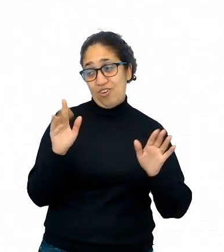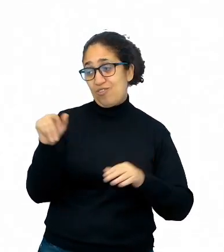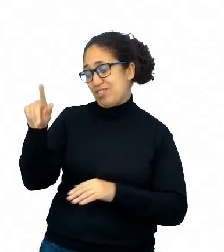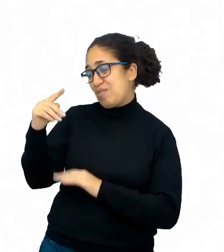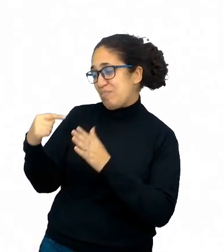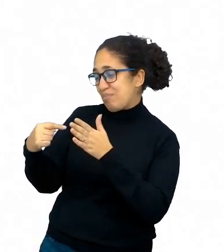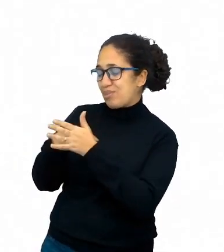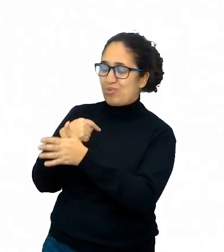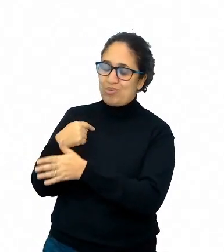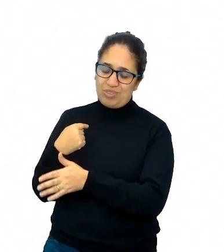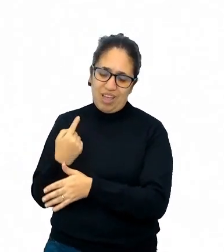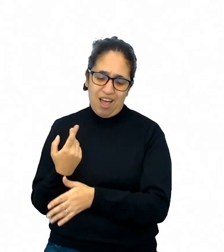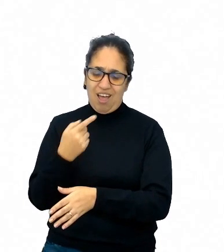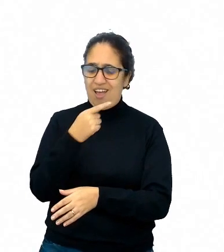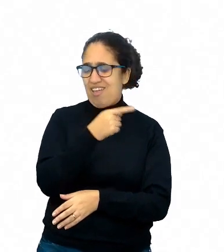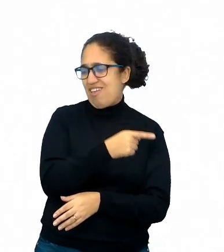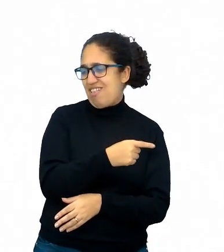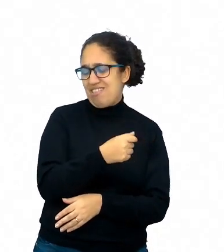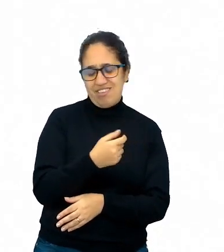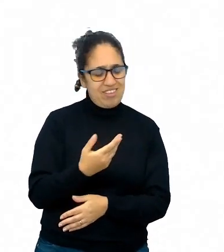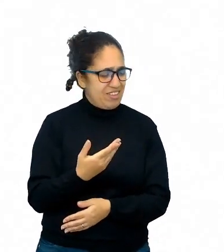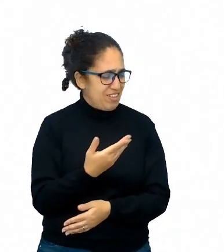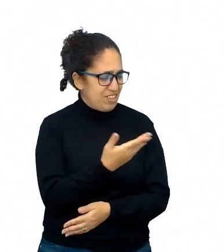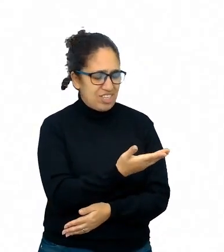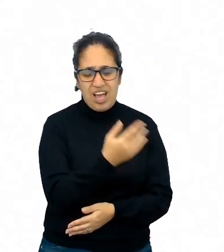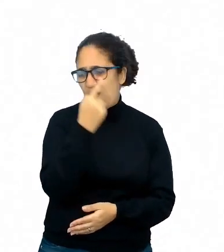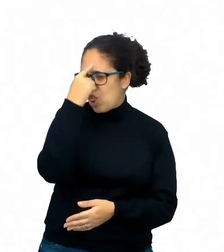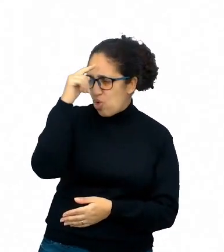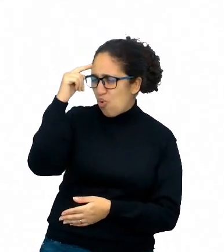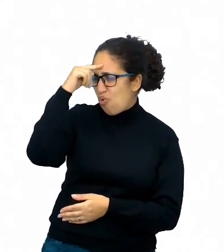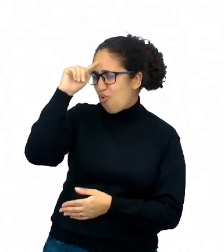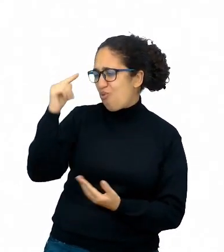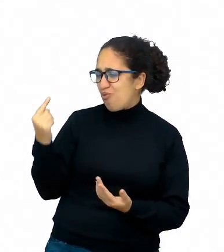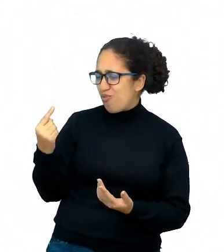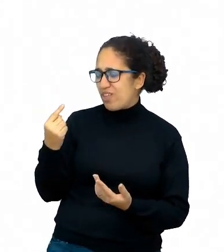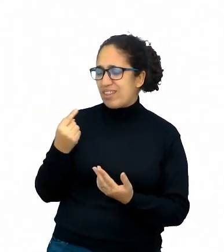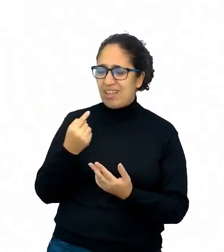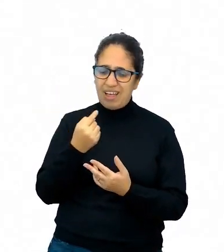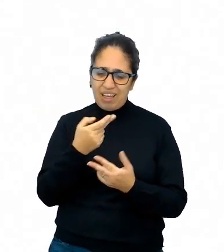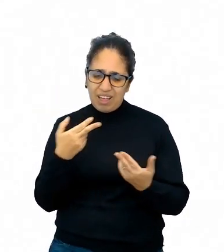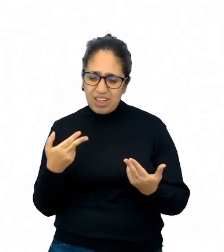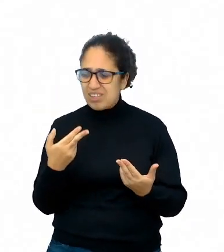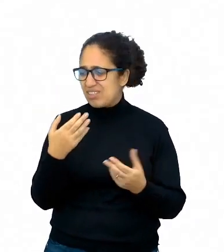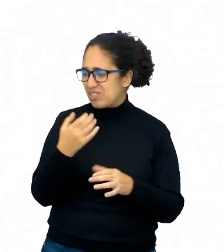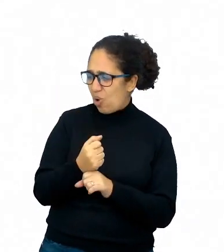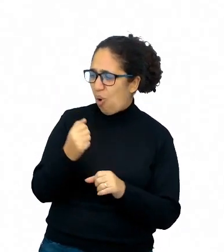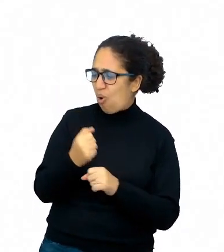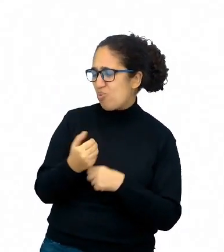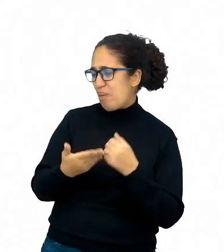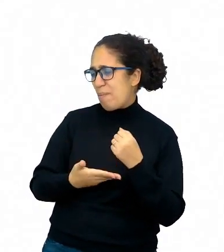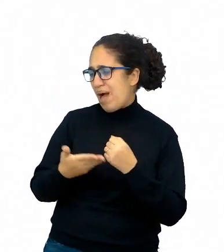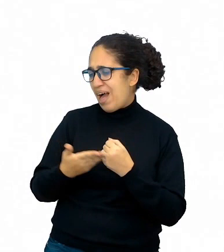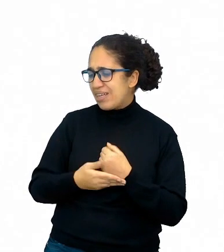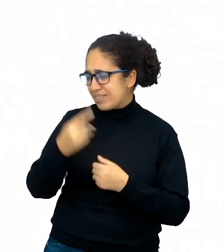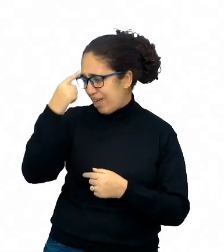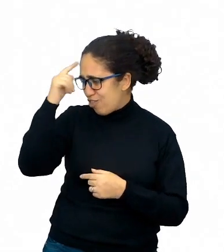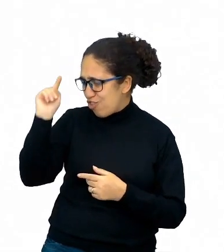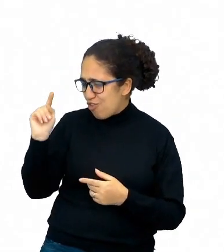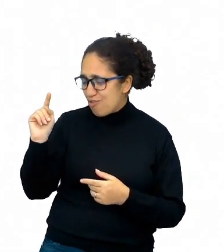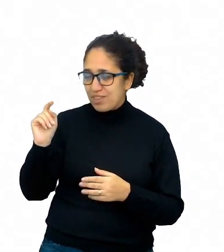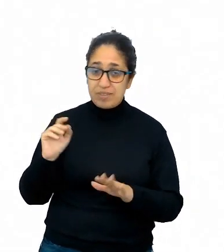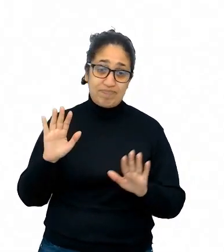me perguntar, mas eles têm dúvidas, né, com as operações básicas, né, que é isso, é algo que